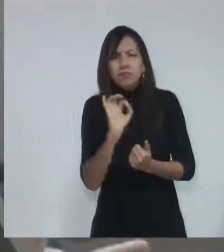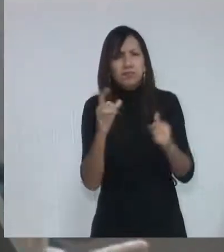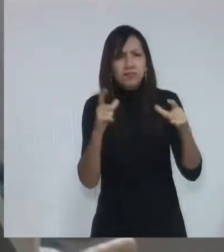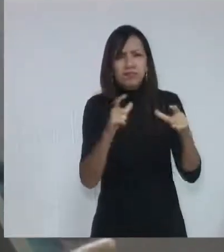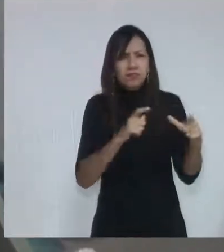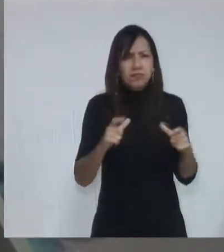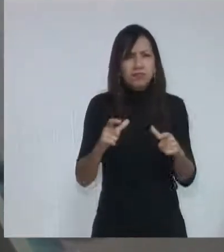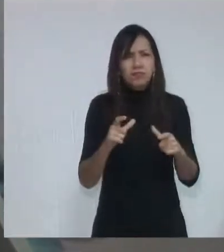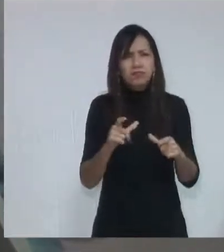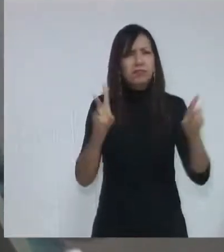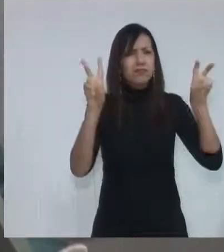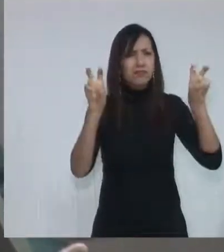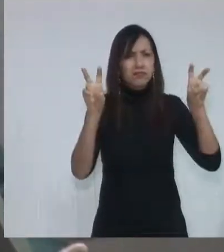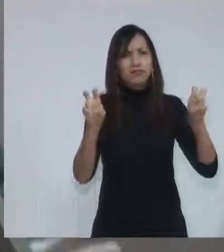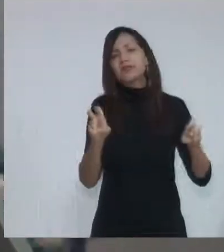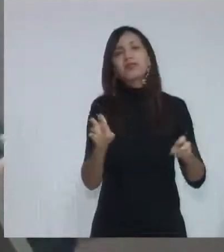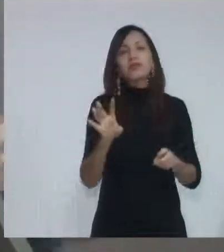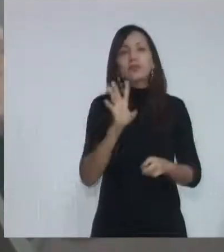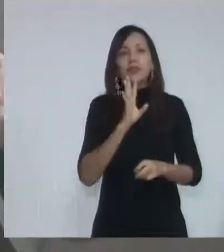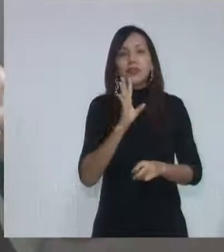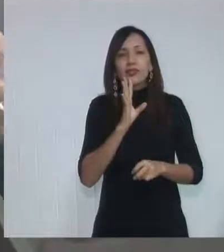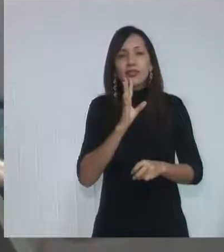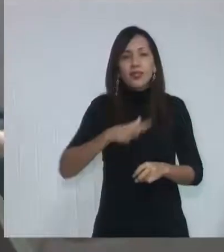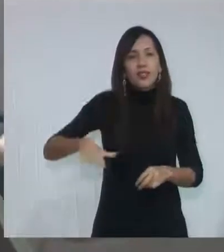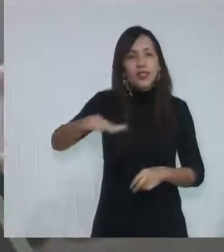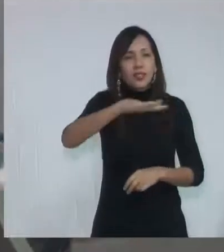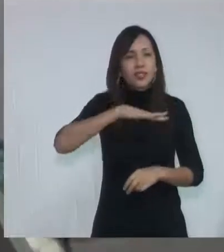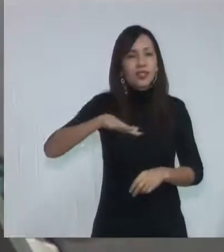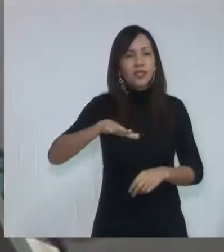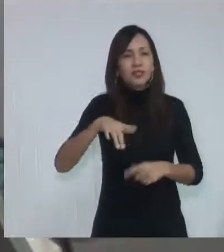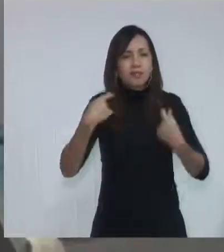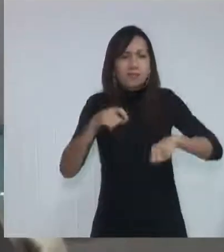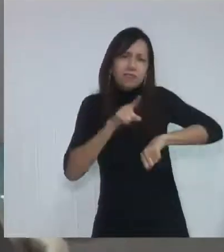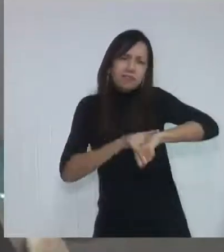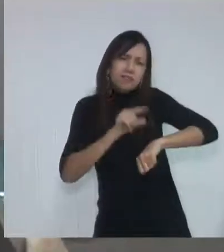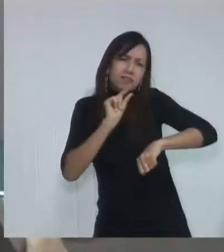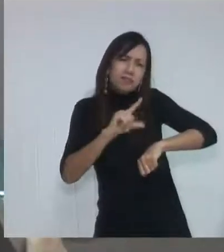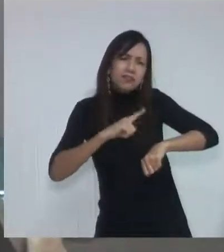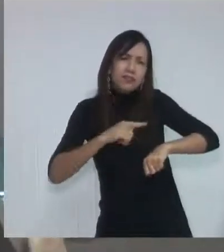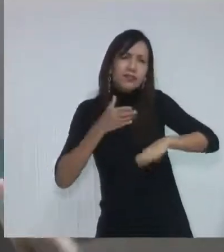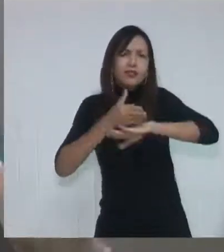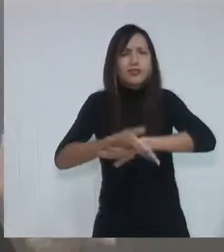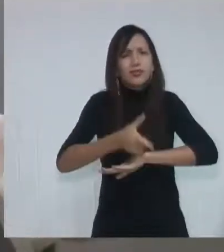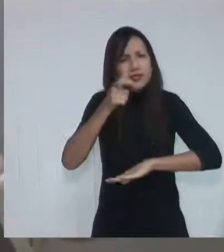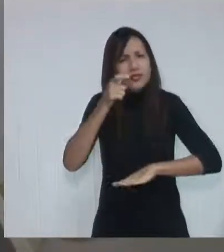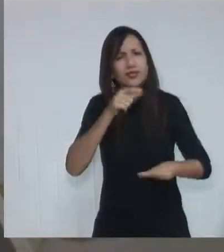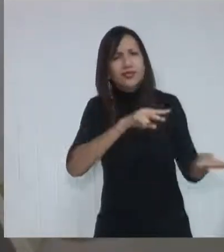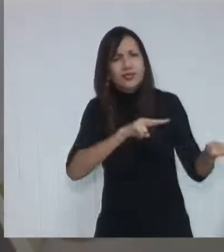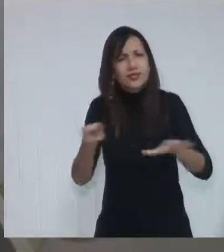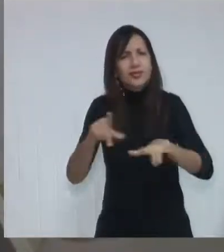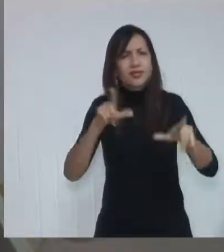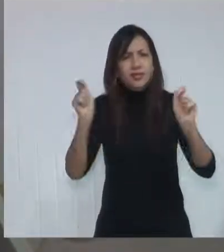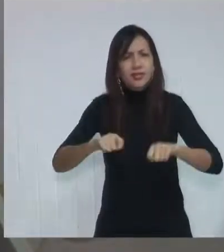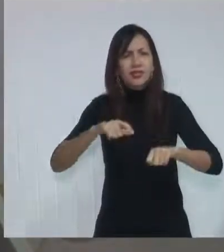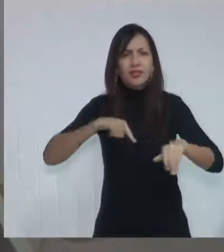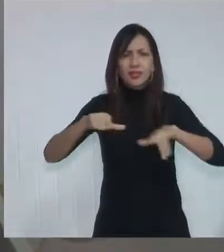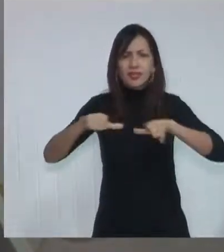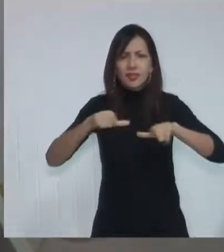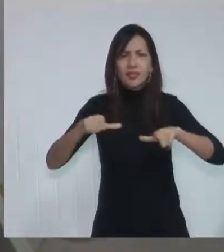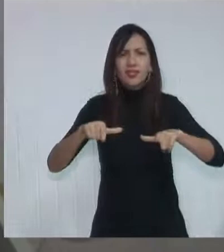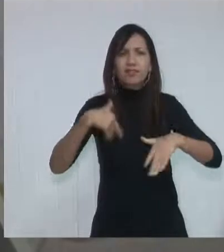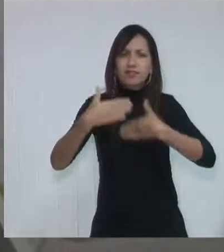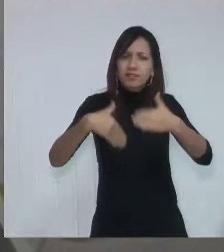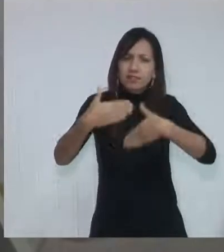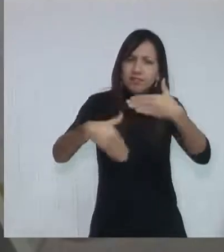área. Aí eu chamo de conhecimento da área o mínimo necessário de tempo para trabalhar no Ministério da Educação. Então, o manifesto dessa